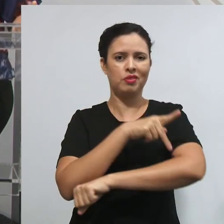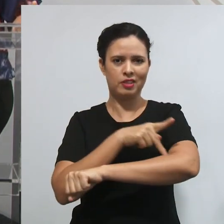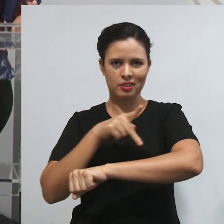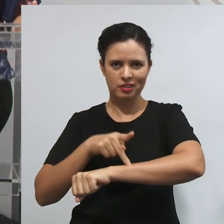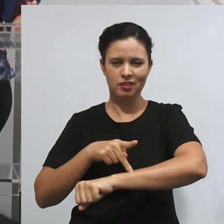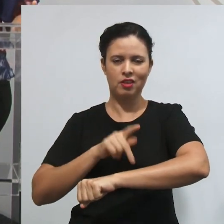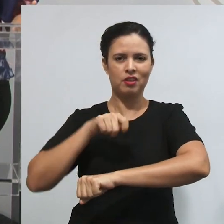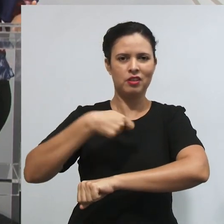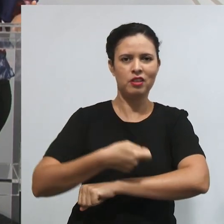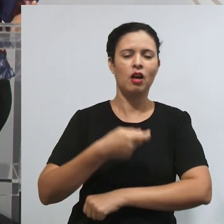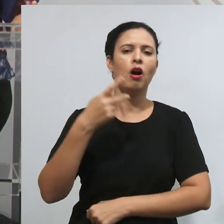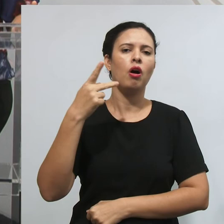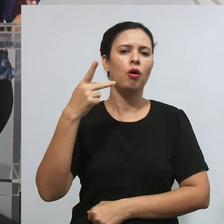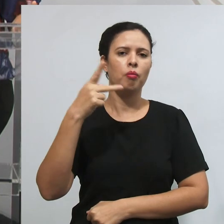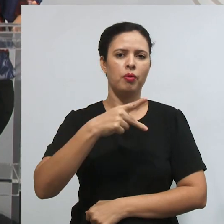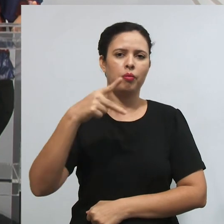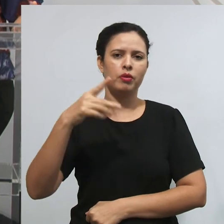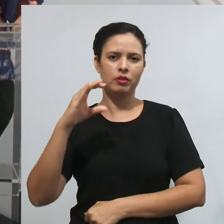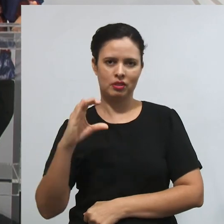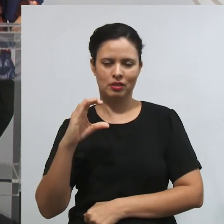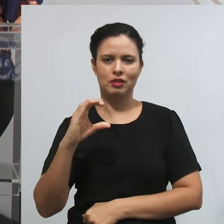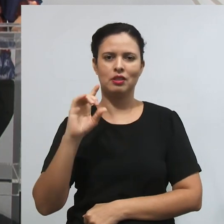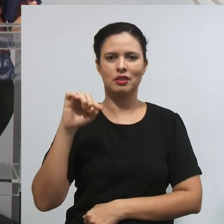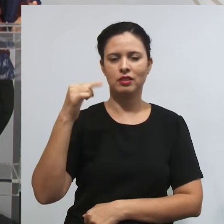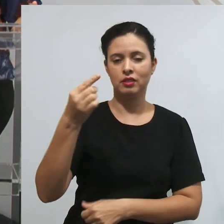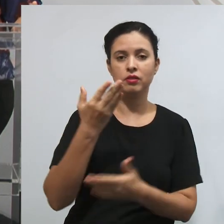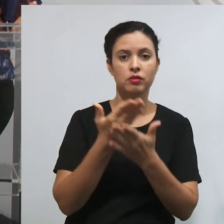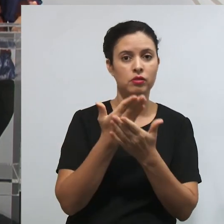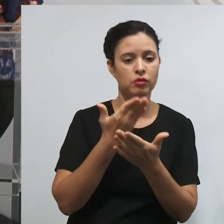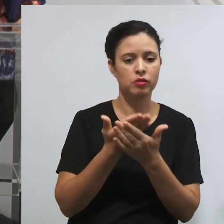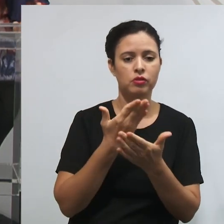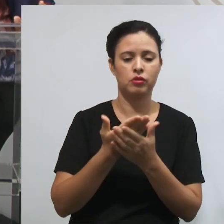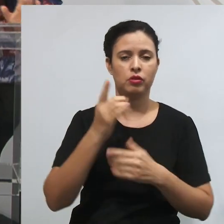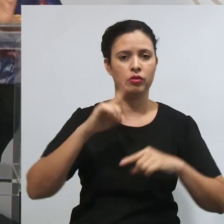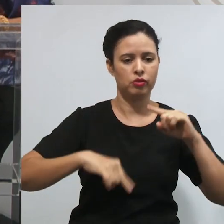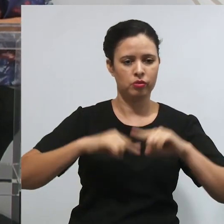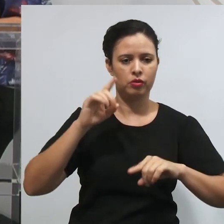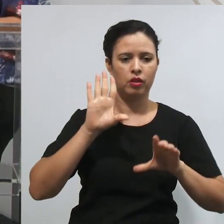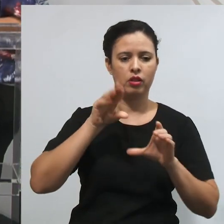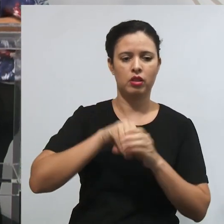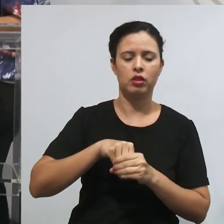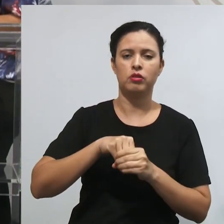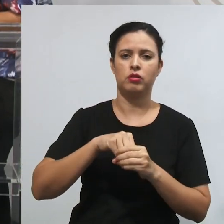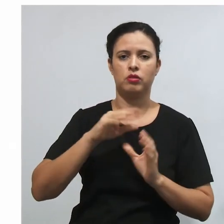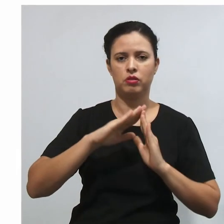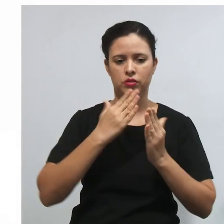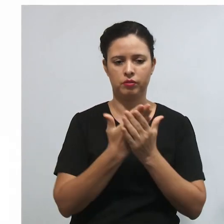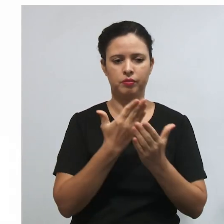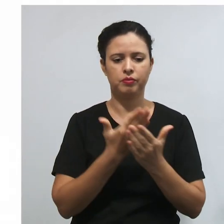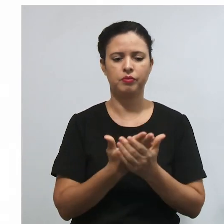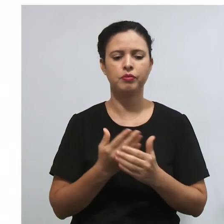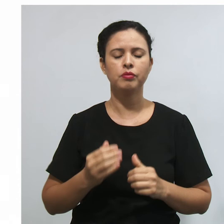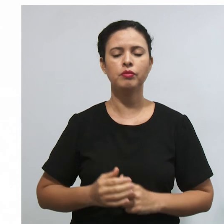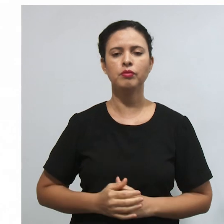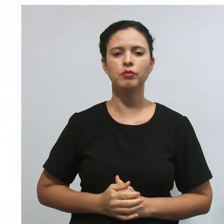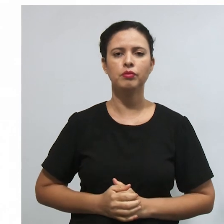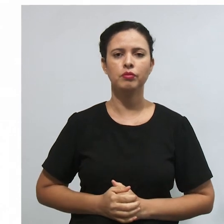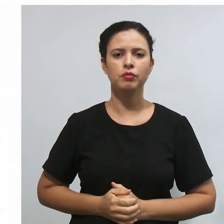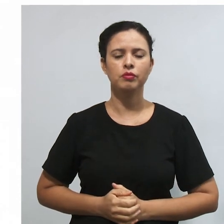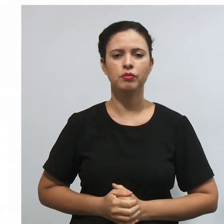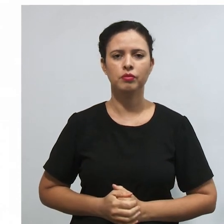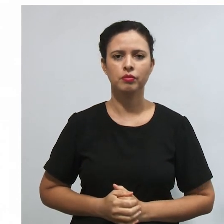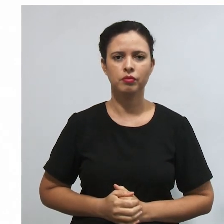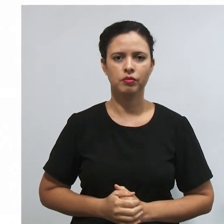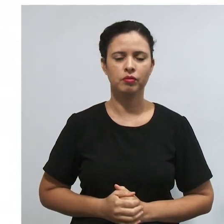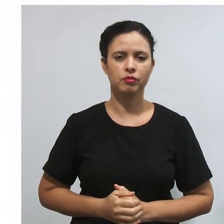trabalhar bem legal com esse instrumento dentro da escola. Um dos pontos primordiais